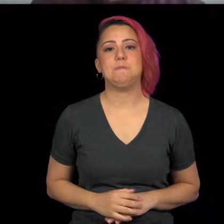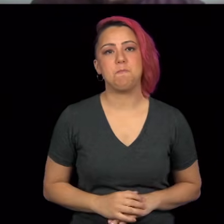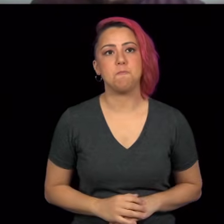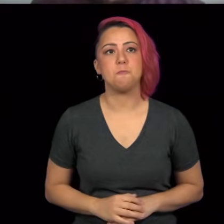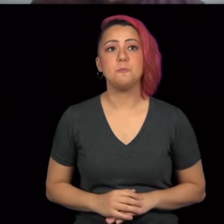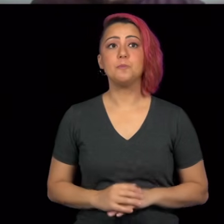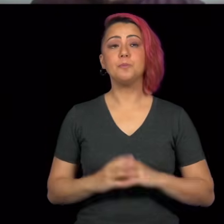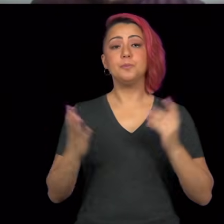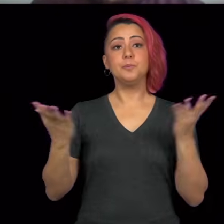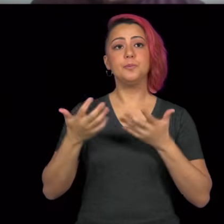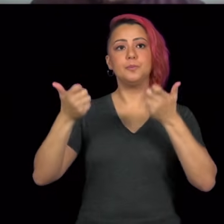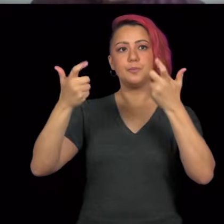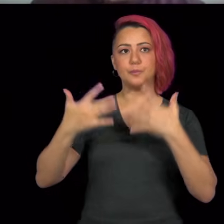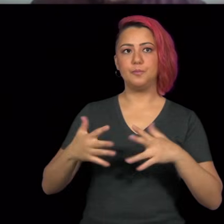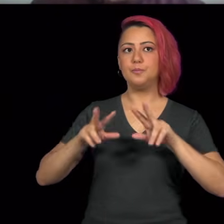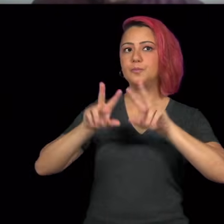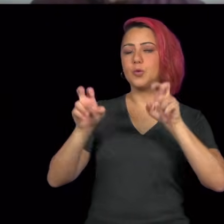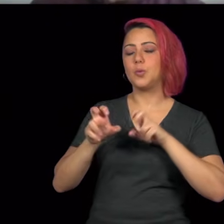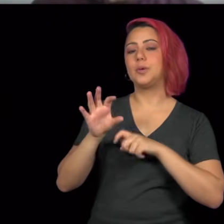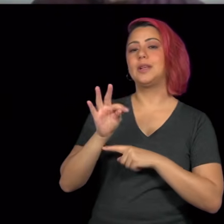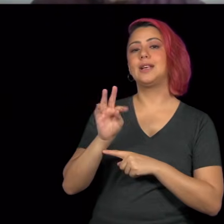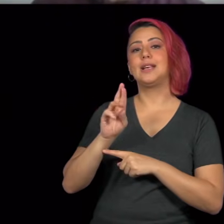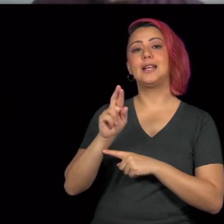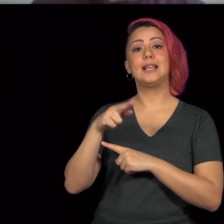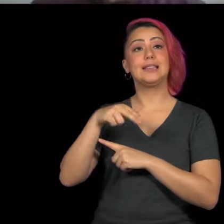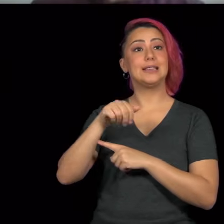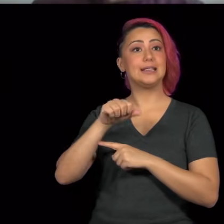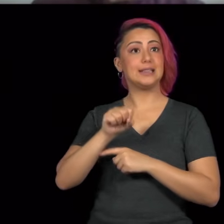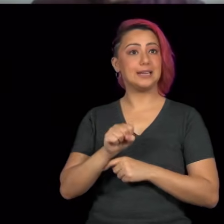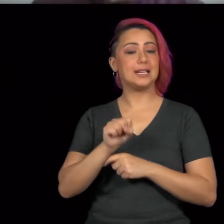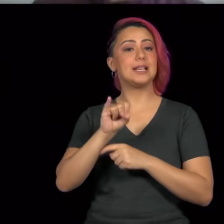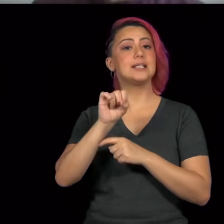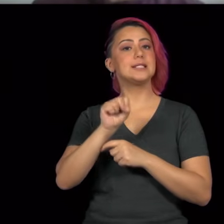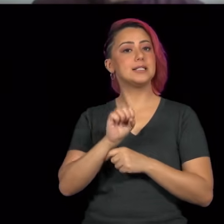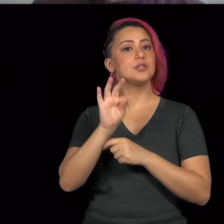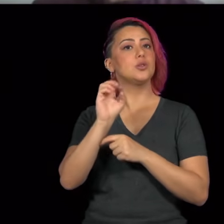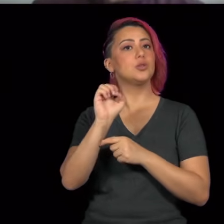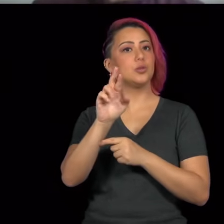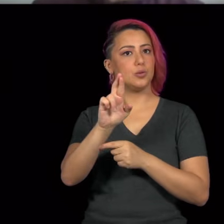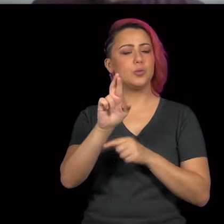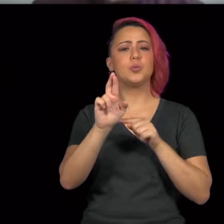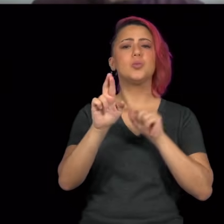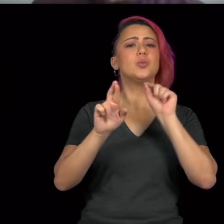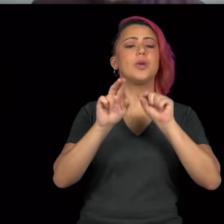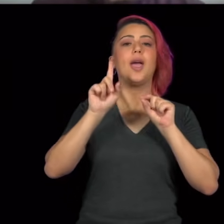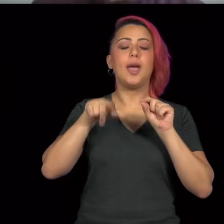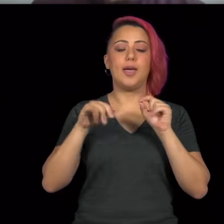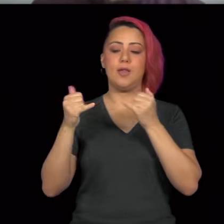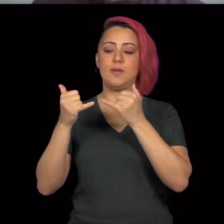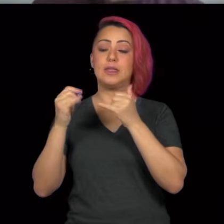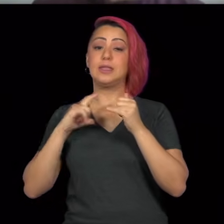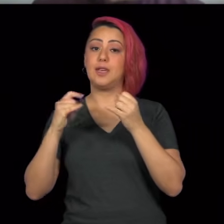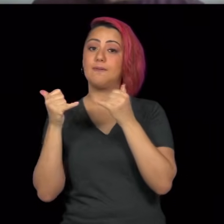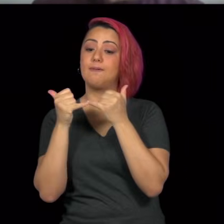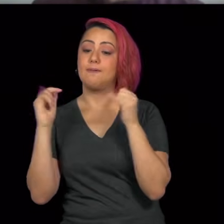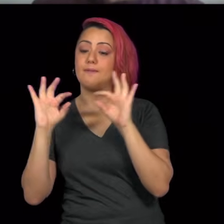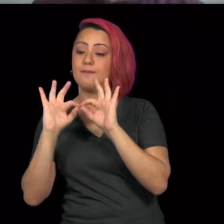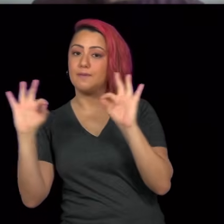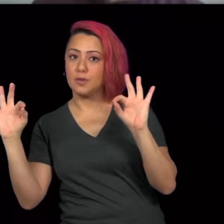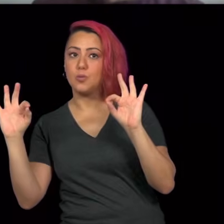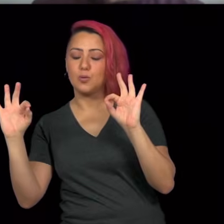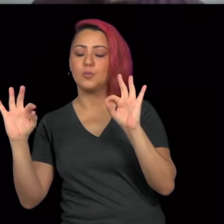falando agora um pouquinho sobre transistores e portas, né? Um transistor é um dispositivo que atua como um fio ou resistor, dependendo